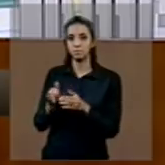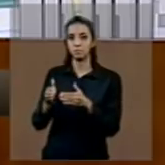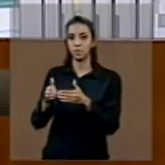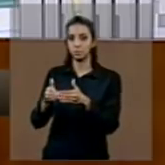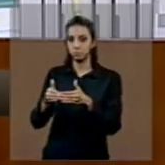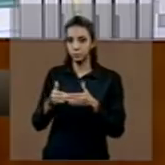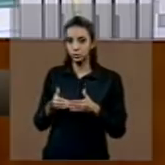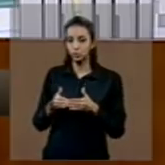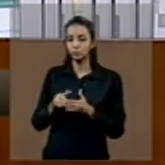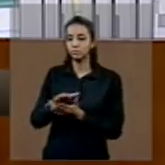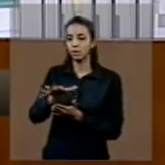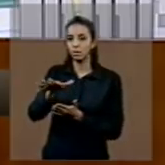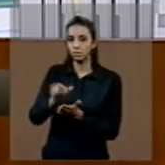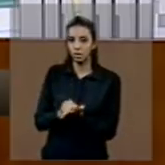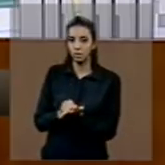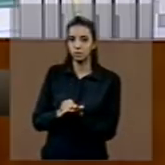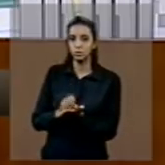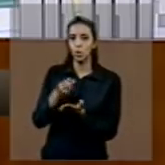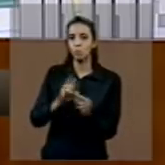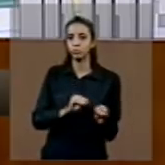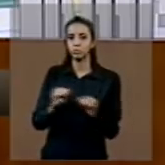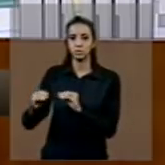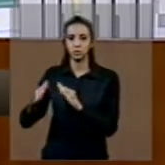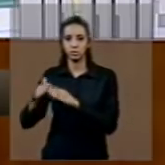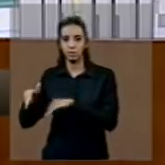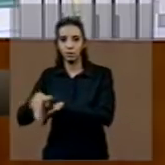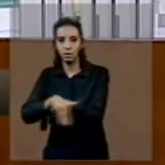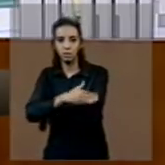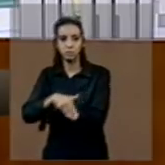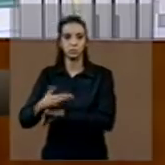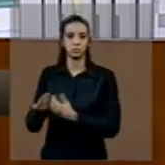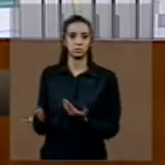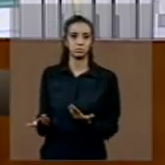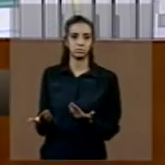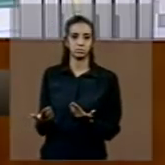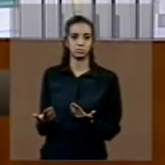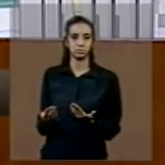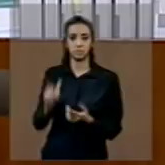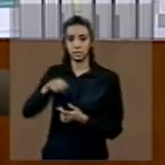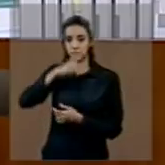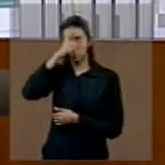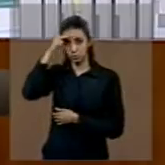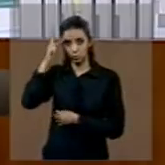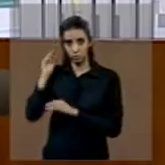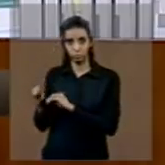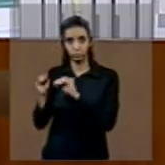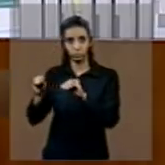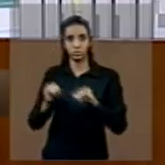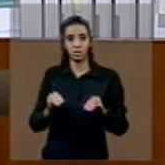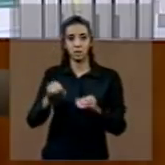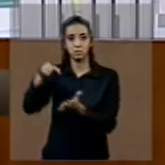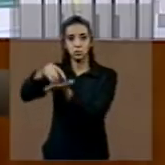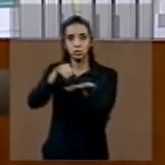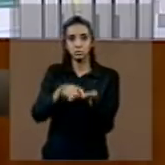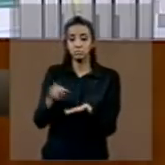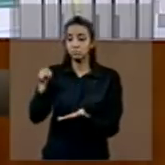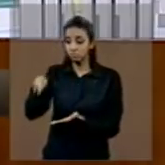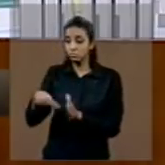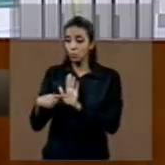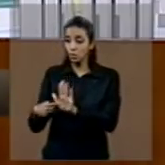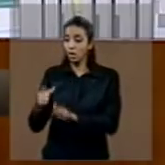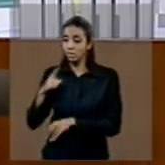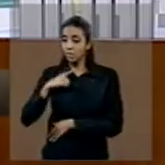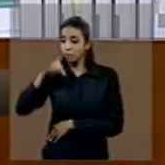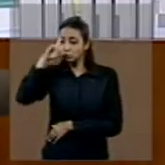de alistamento, transferência e revisão, título NET, pelo eleitor para as zonas eleitorais no Brasil, ou seja, uma data em que